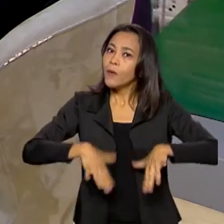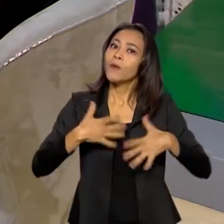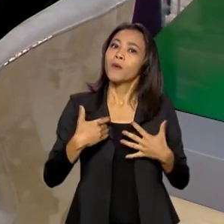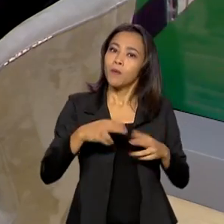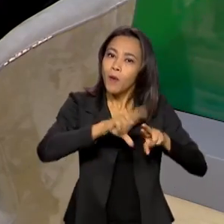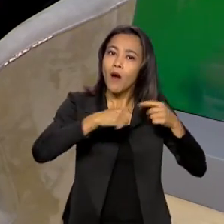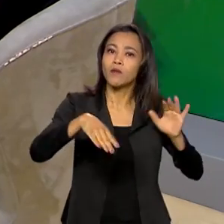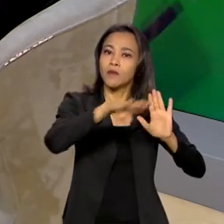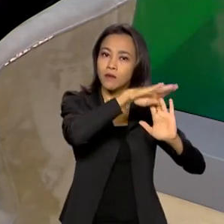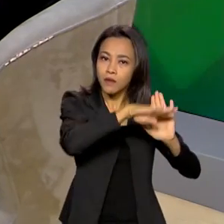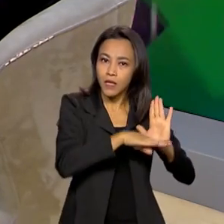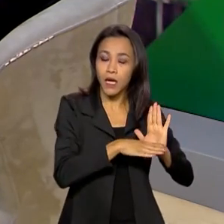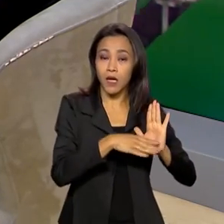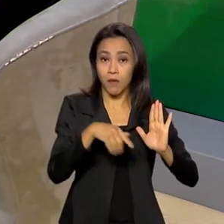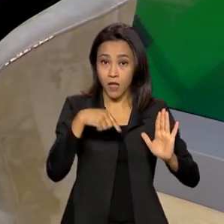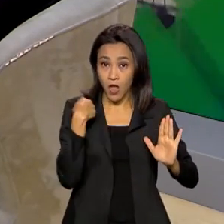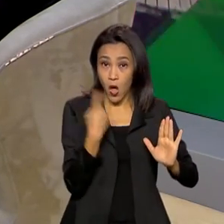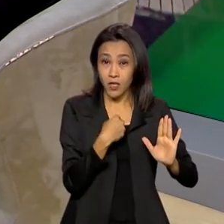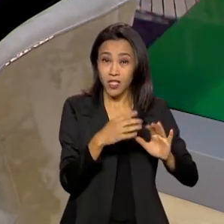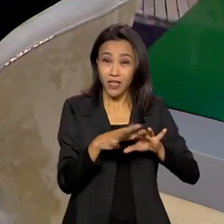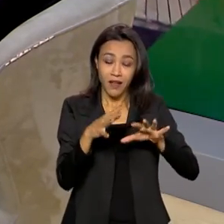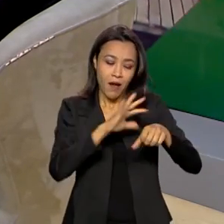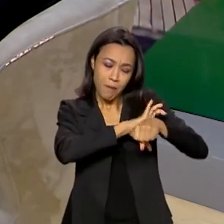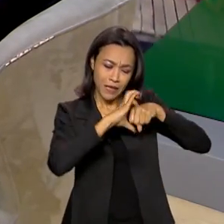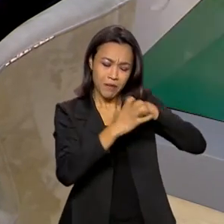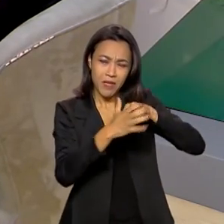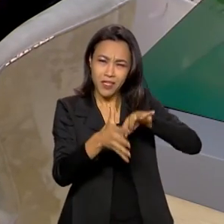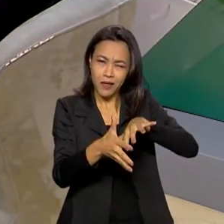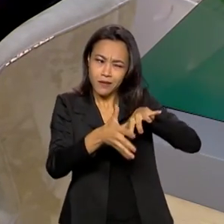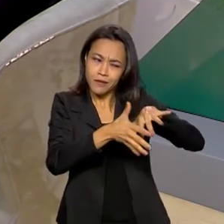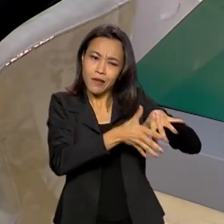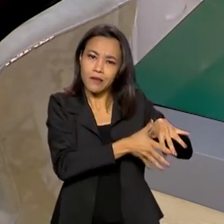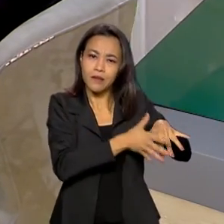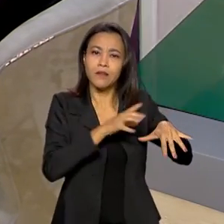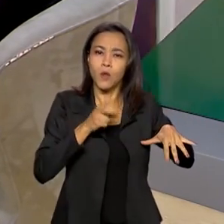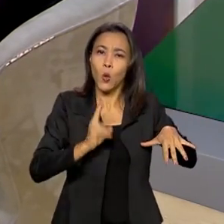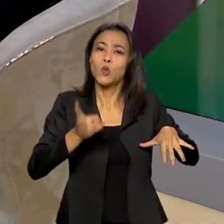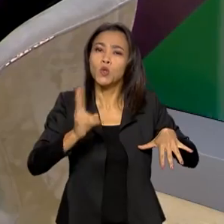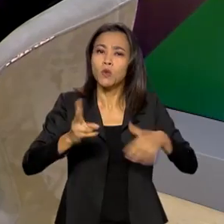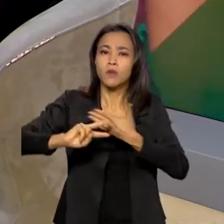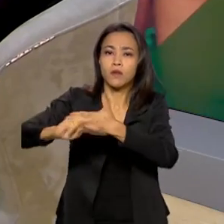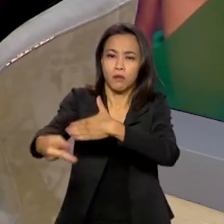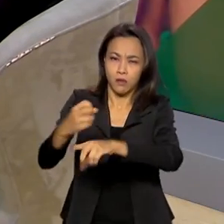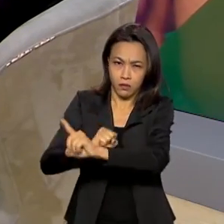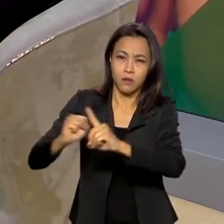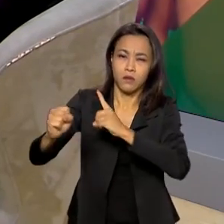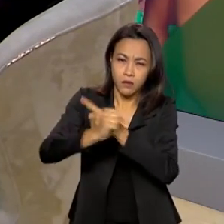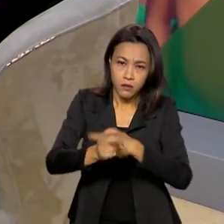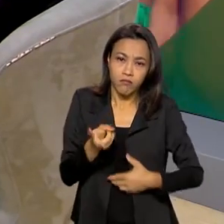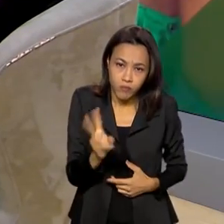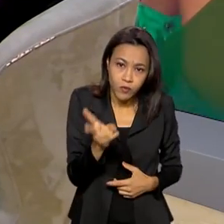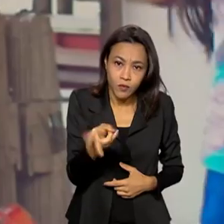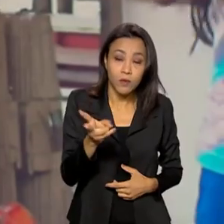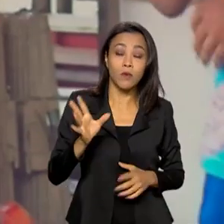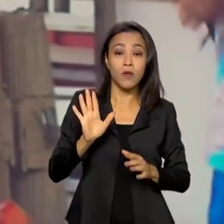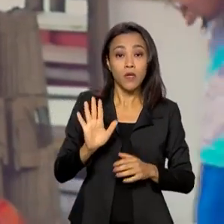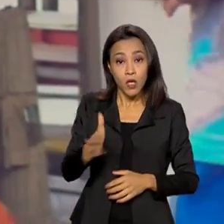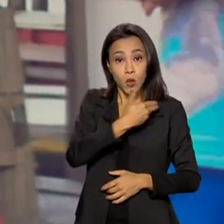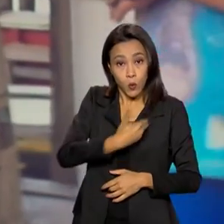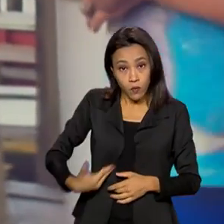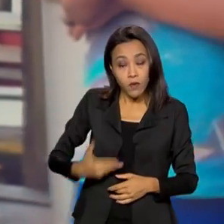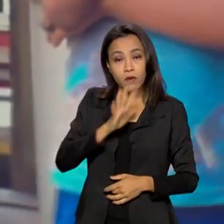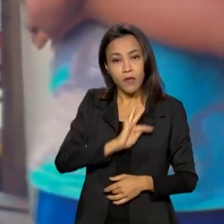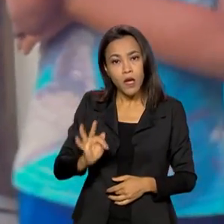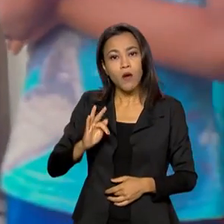Brasil nós estamos saindo de uma pandemia os efeitos sociais ainda persistem né e que com isso o governo federal atua de